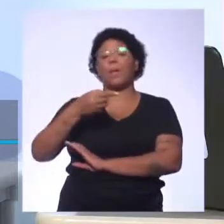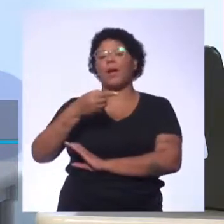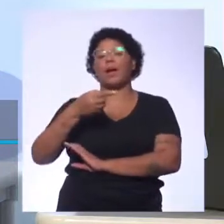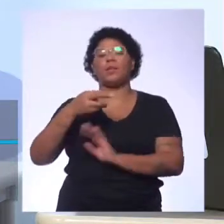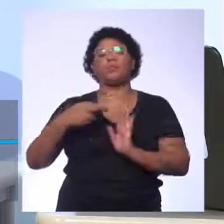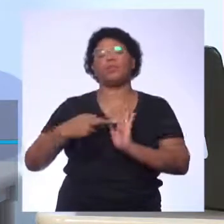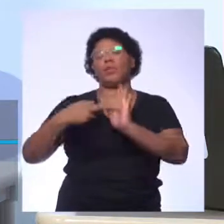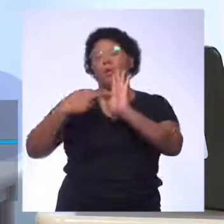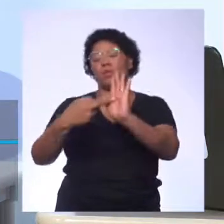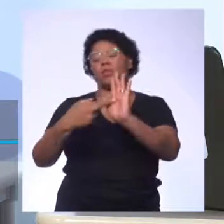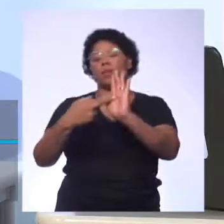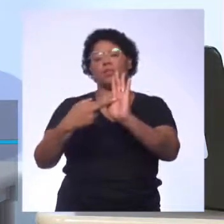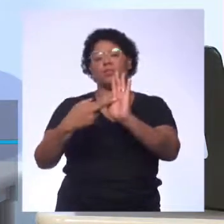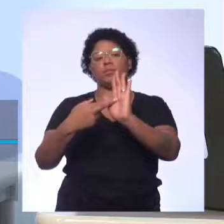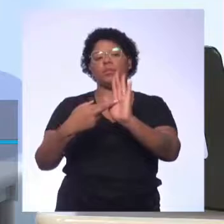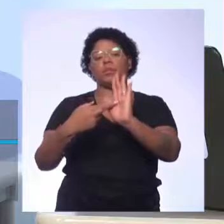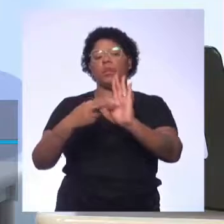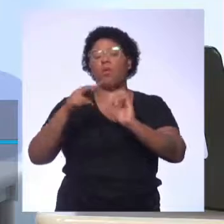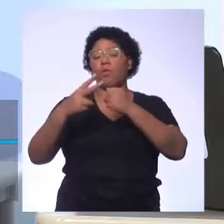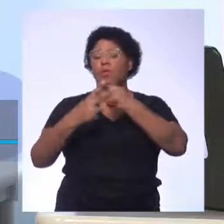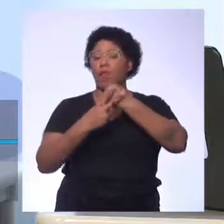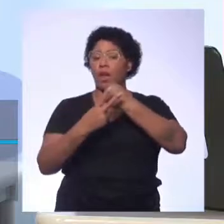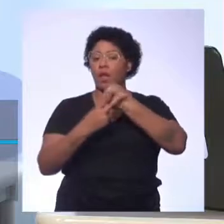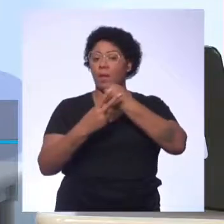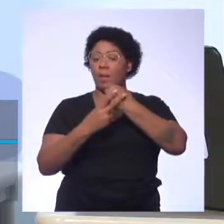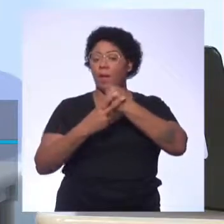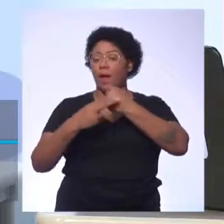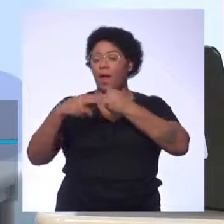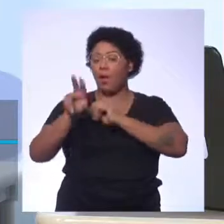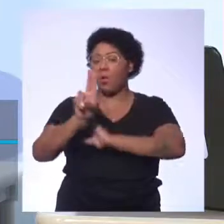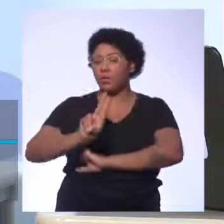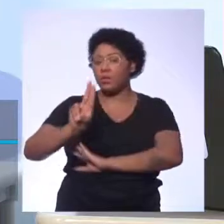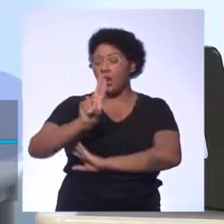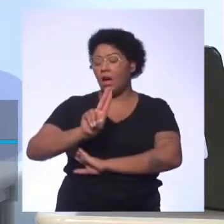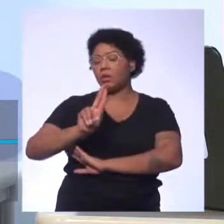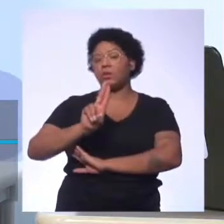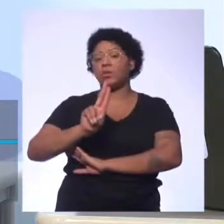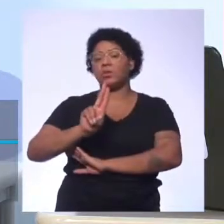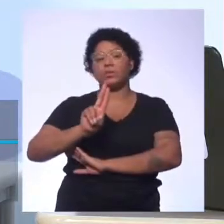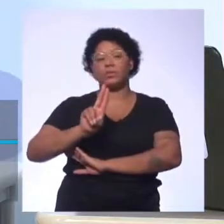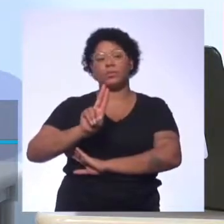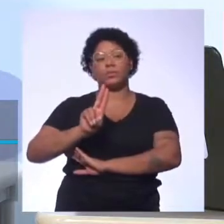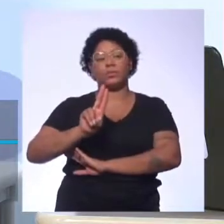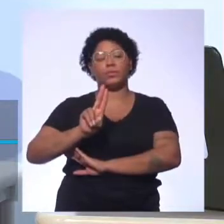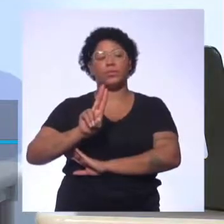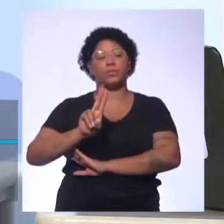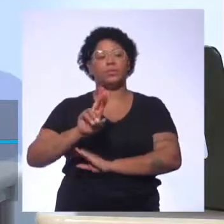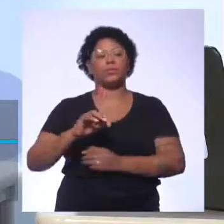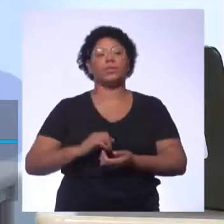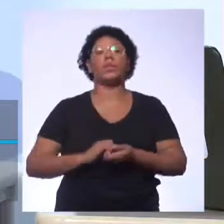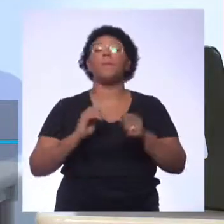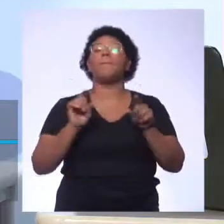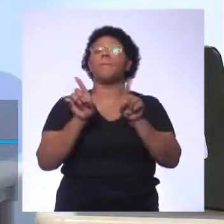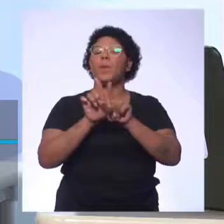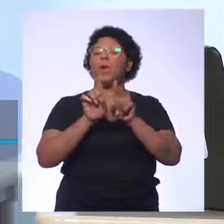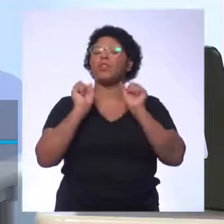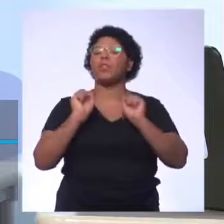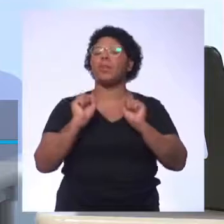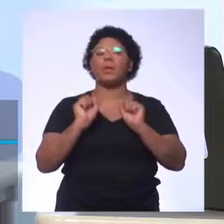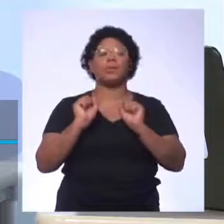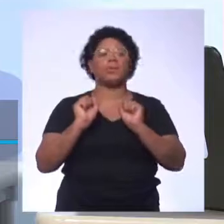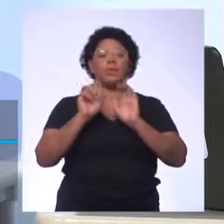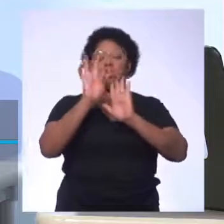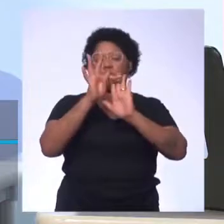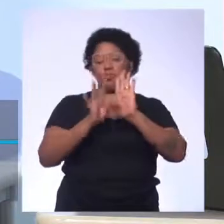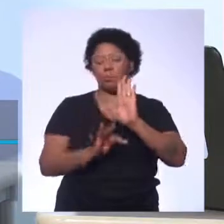parte do verbo, o verbo, então, indica a ação na situação em si, e eu posso mudar de acordo com o